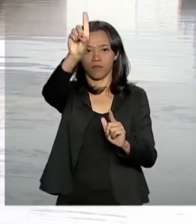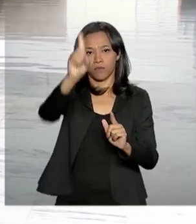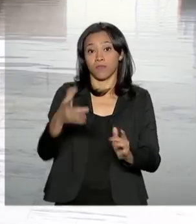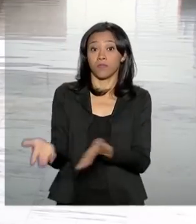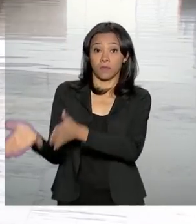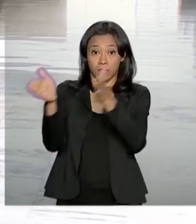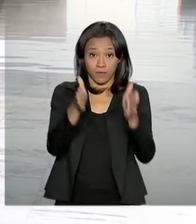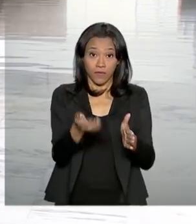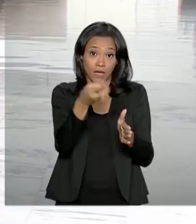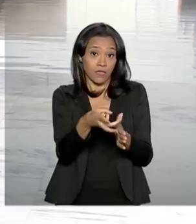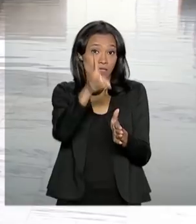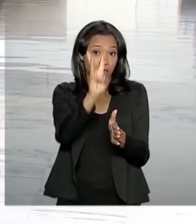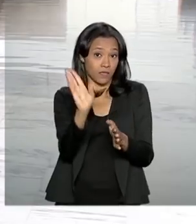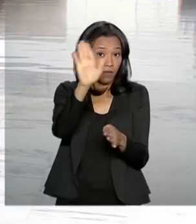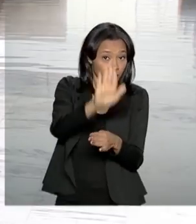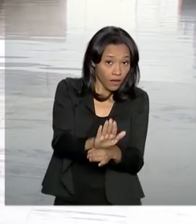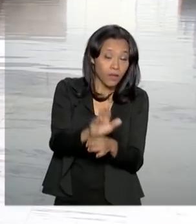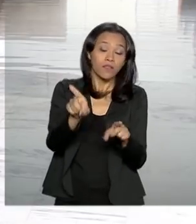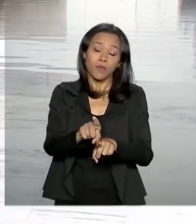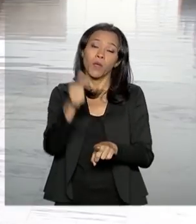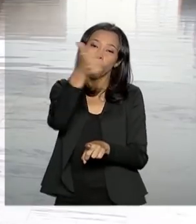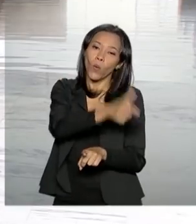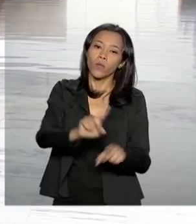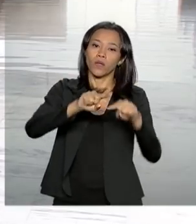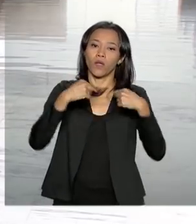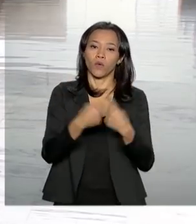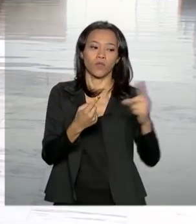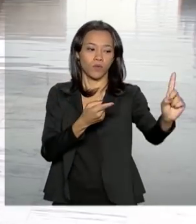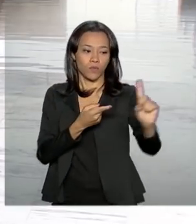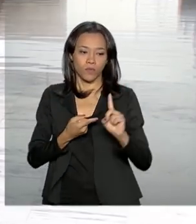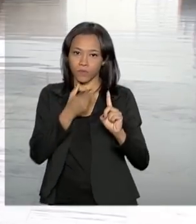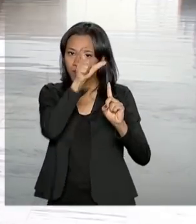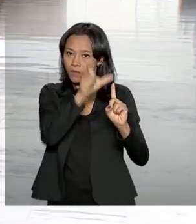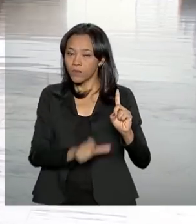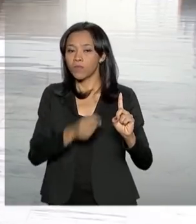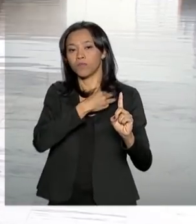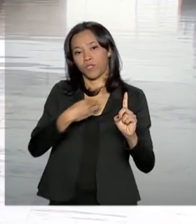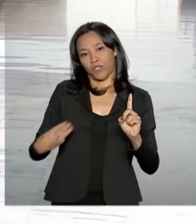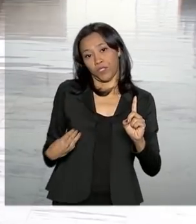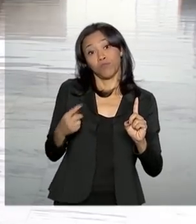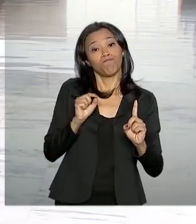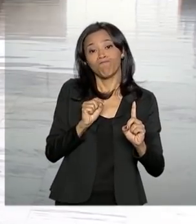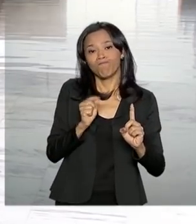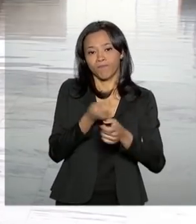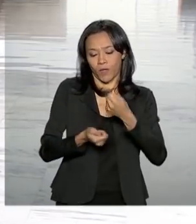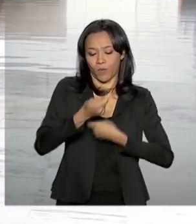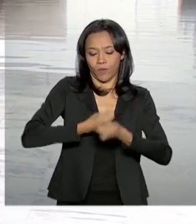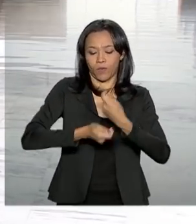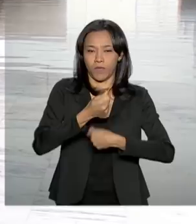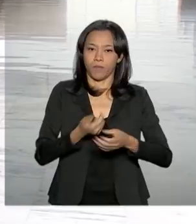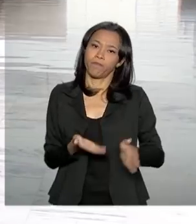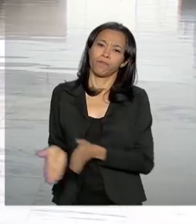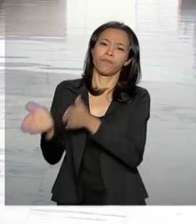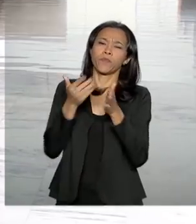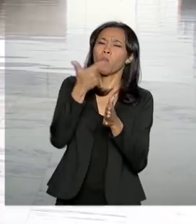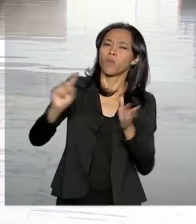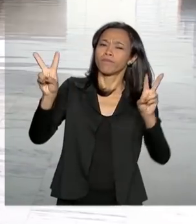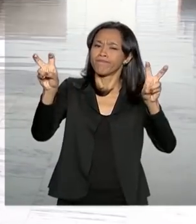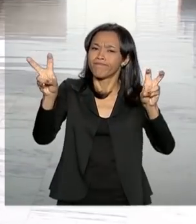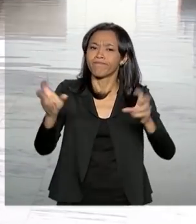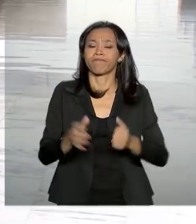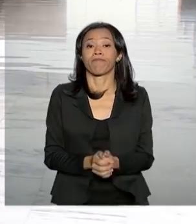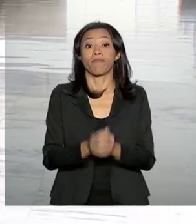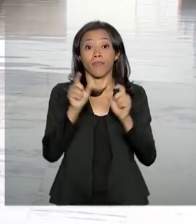Jair Bolsonaro se reúne com o ministro da Economia, Paulo Guedes. E agora a gente fala de um outro assunto, a